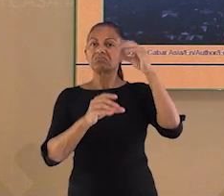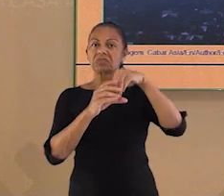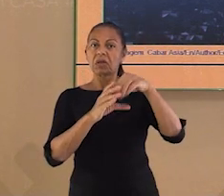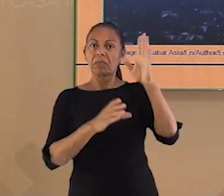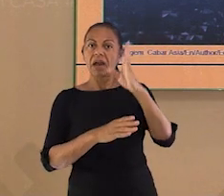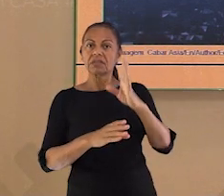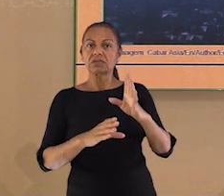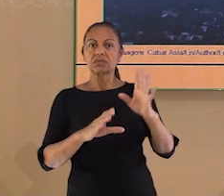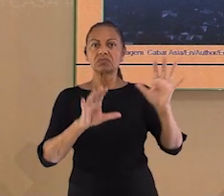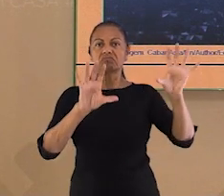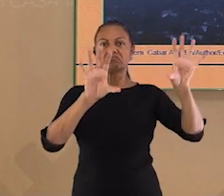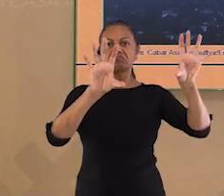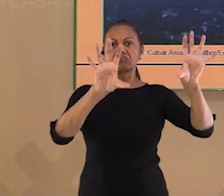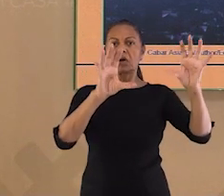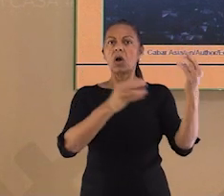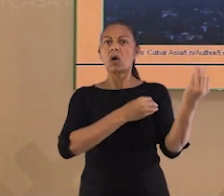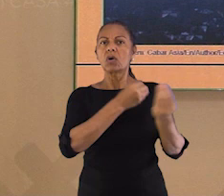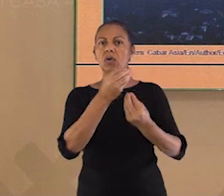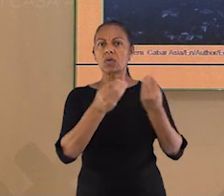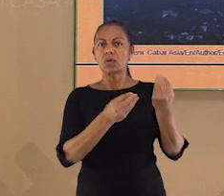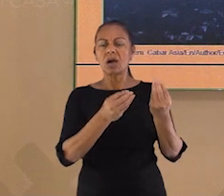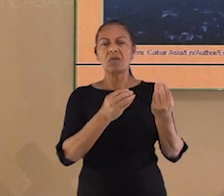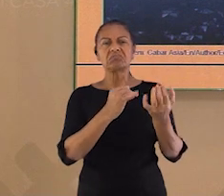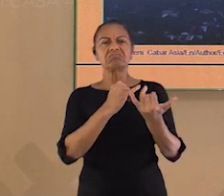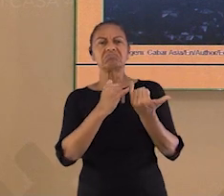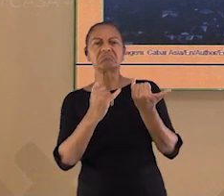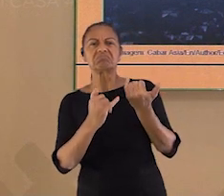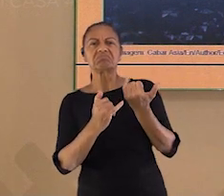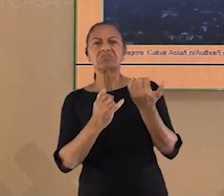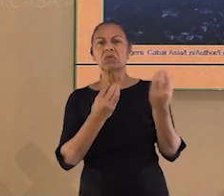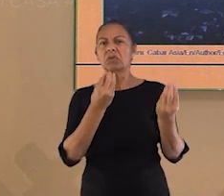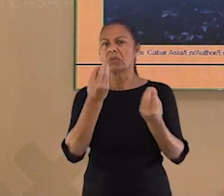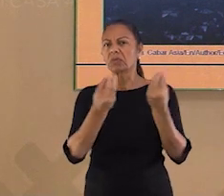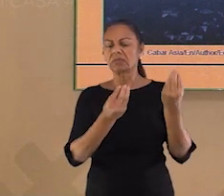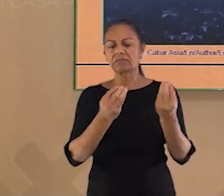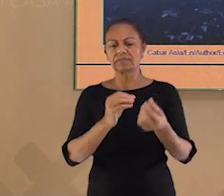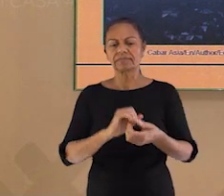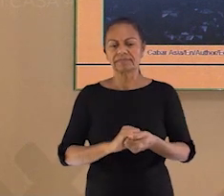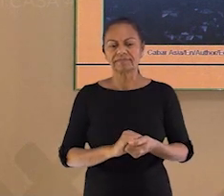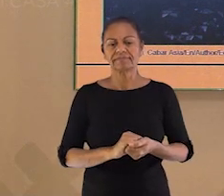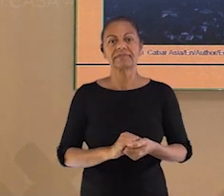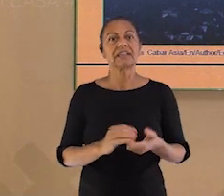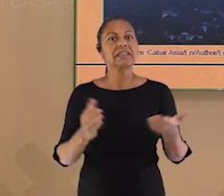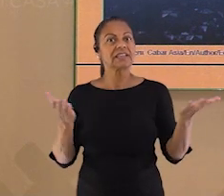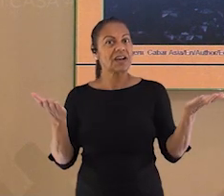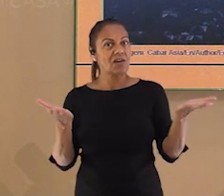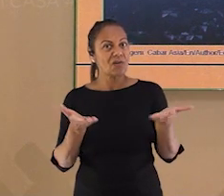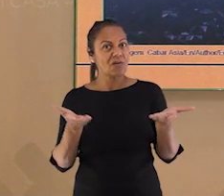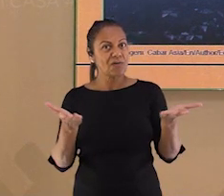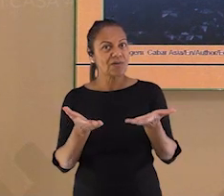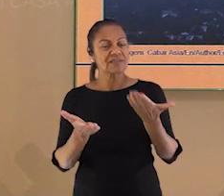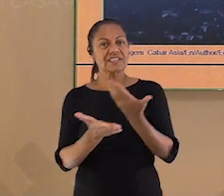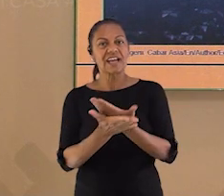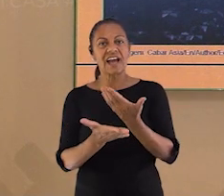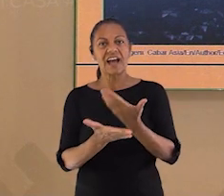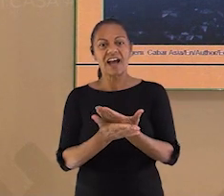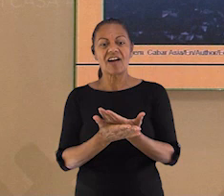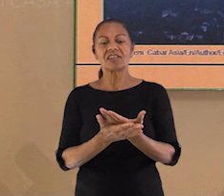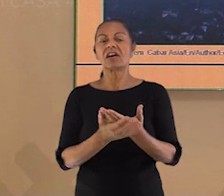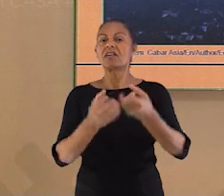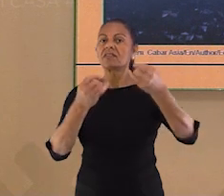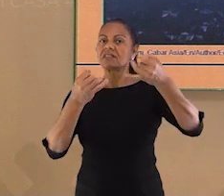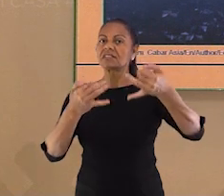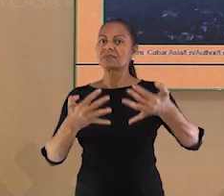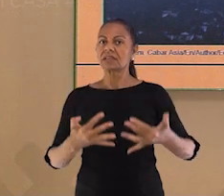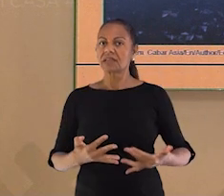os poluentes que estão retidos na atmosfera. Então, nesta aula nós iremos abordar esses fenômenos